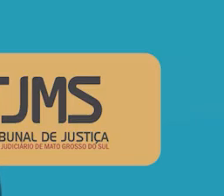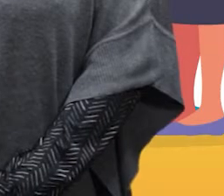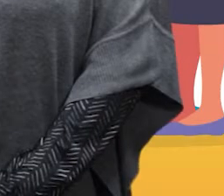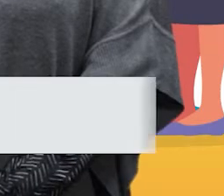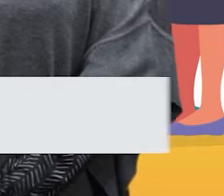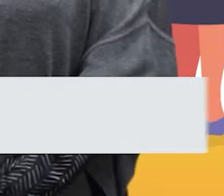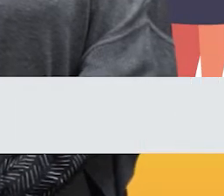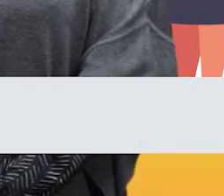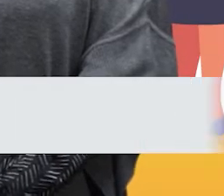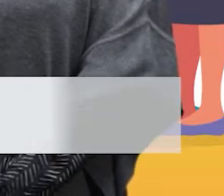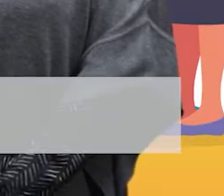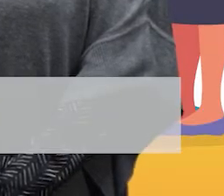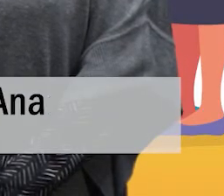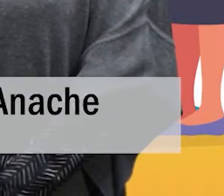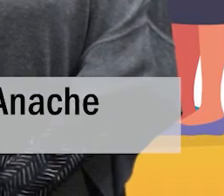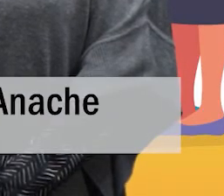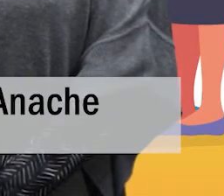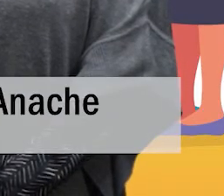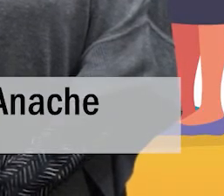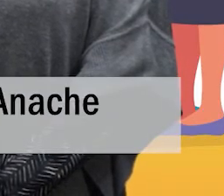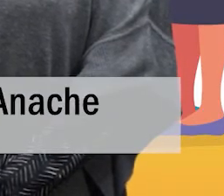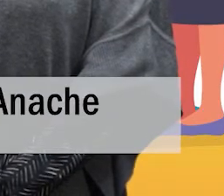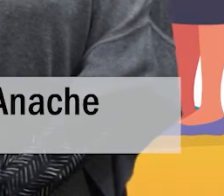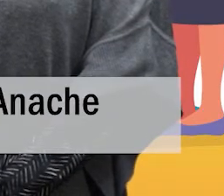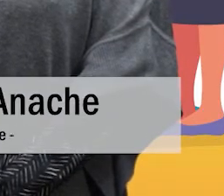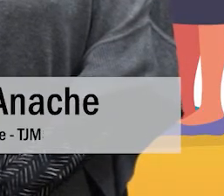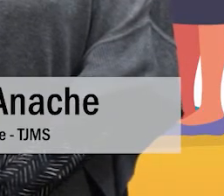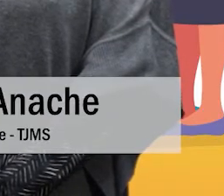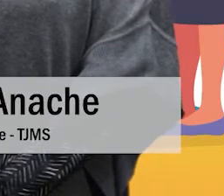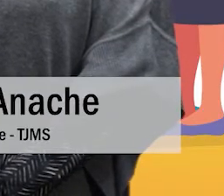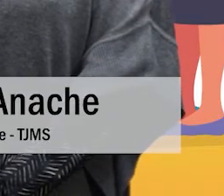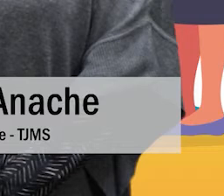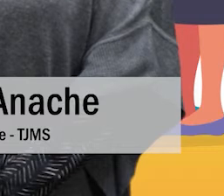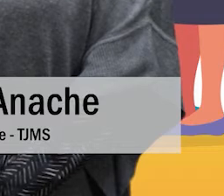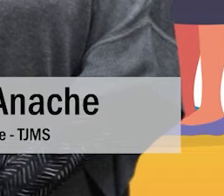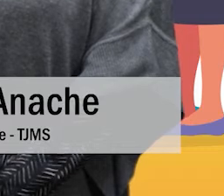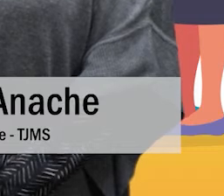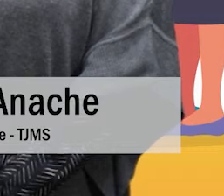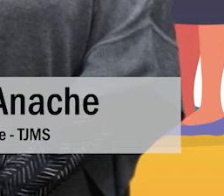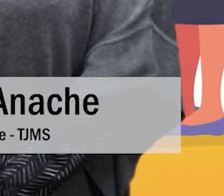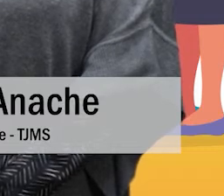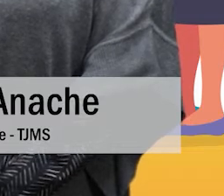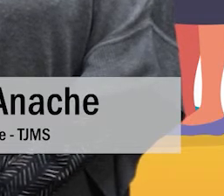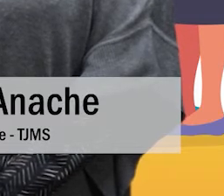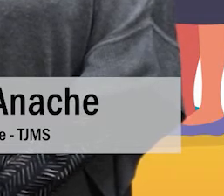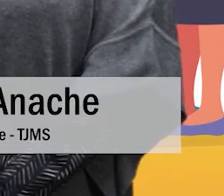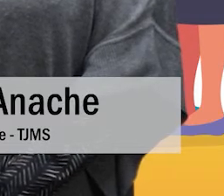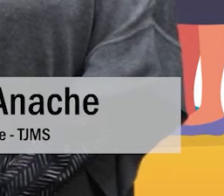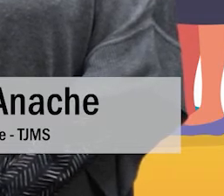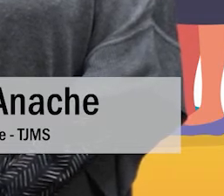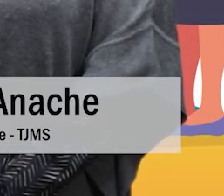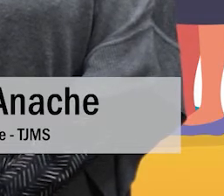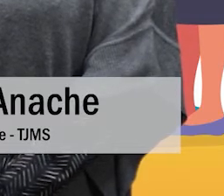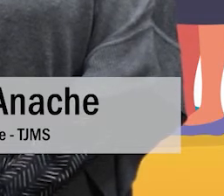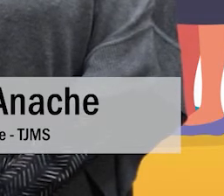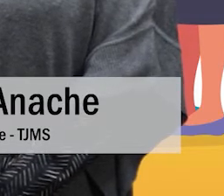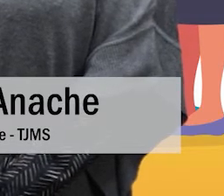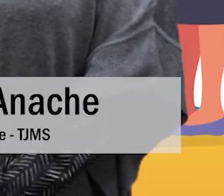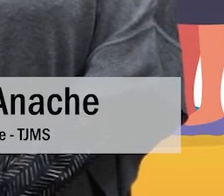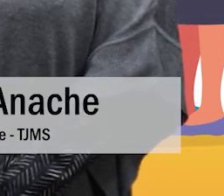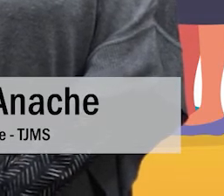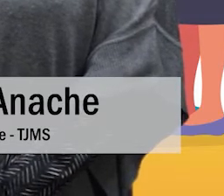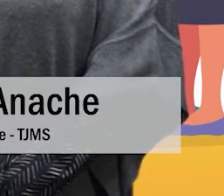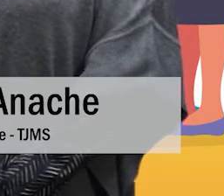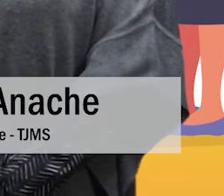possível. E para nos orientar um pouco mais, está aqui comigo a doutora Elizabeth Anache, desembargadora, que vai então nos